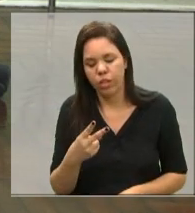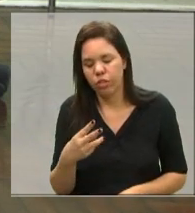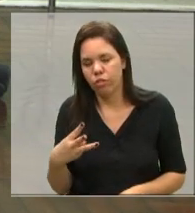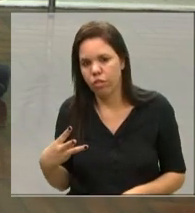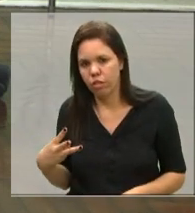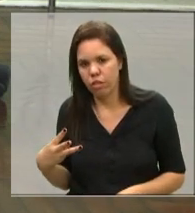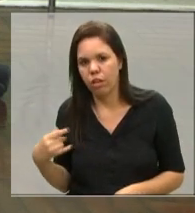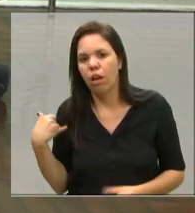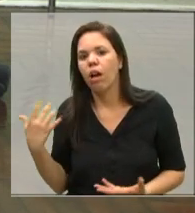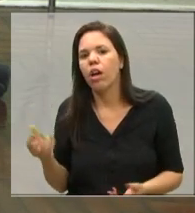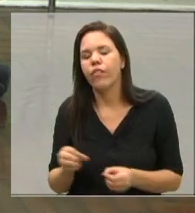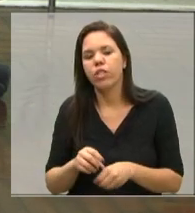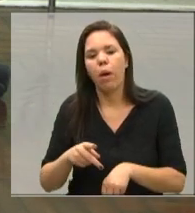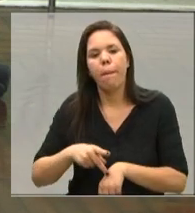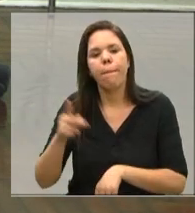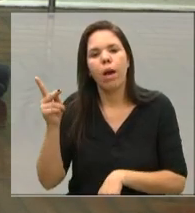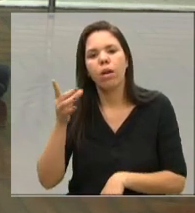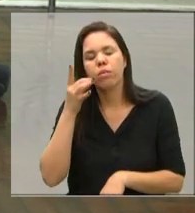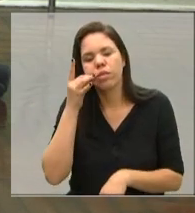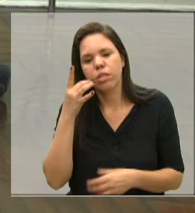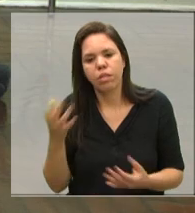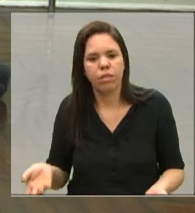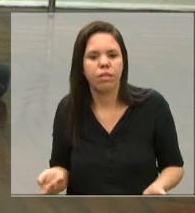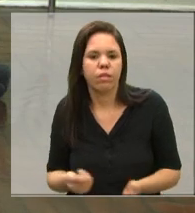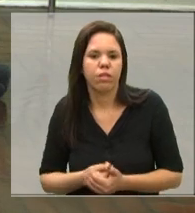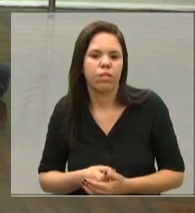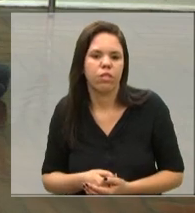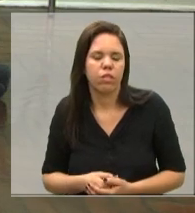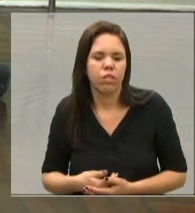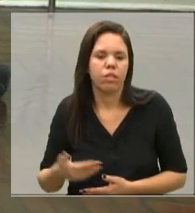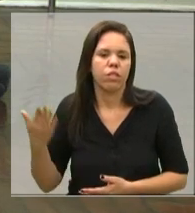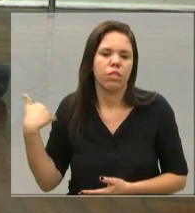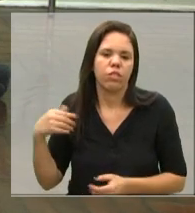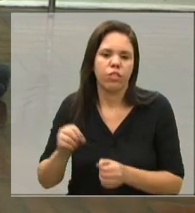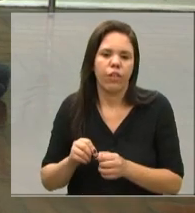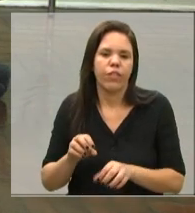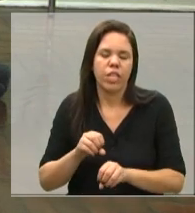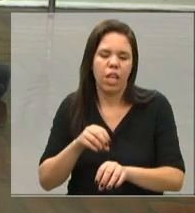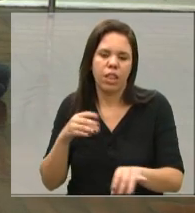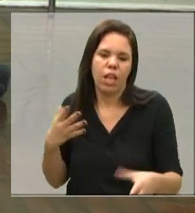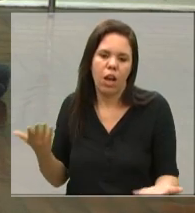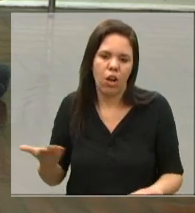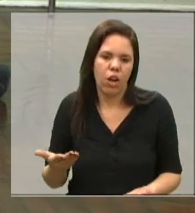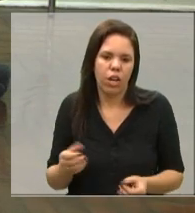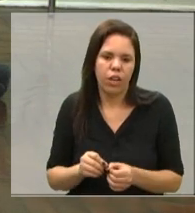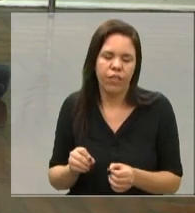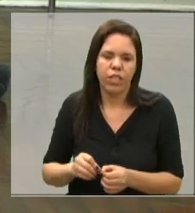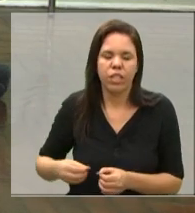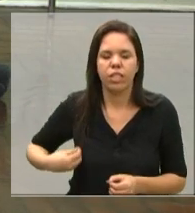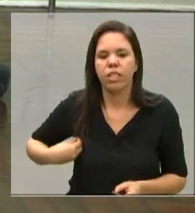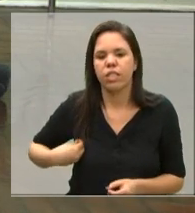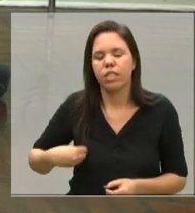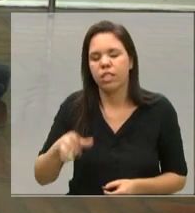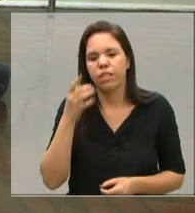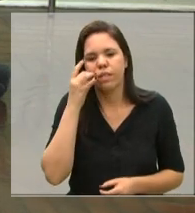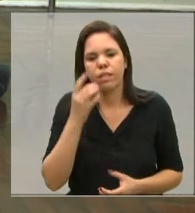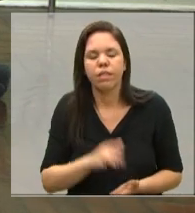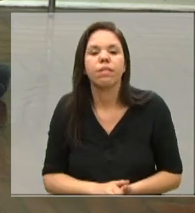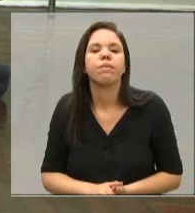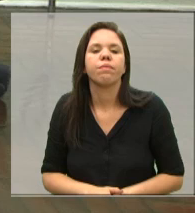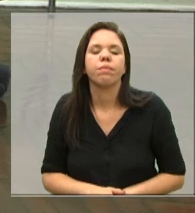Eu quero fazer uma pós-graduação presencial. Eu já fiz a graduação EAD e agora eu quero vivenciar essa